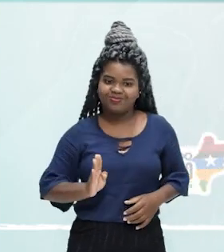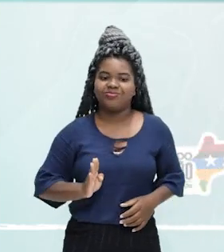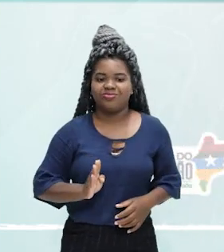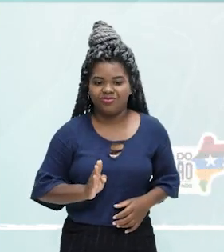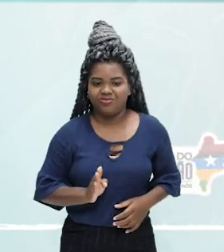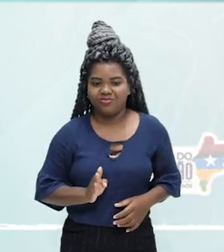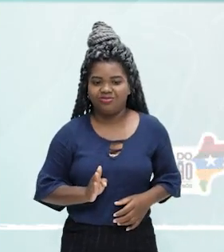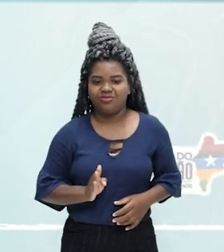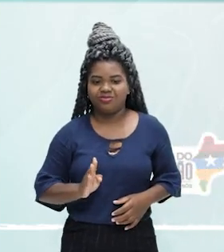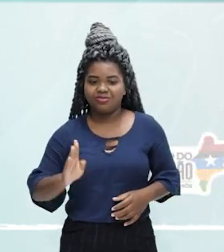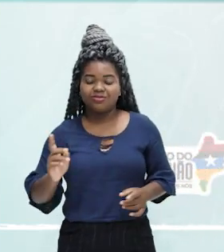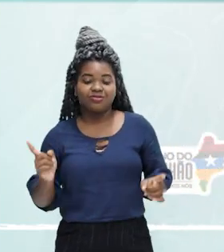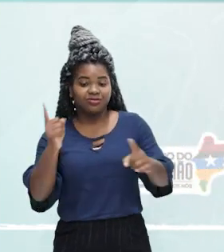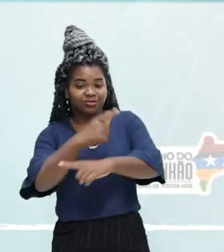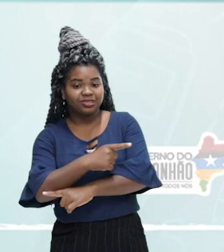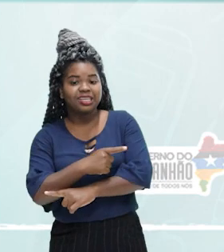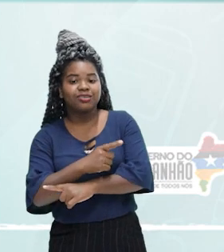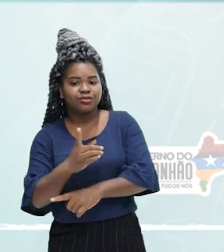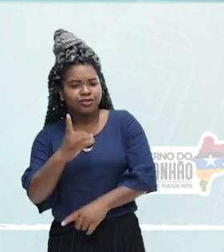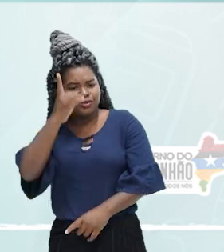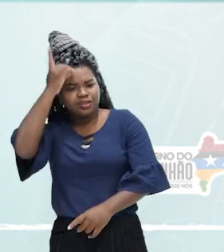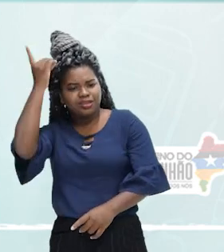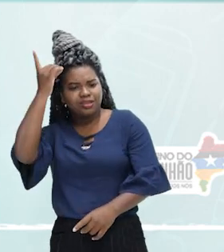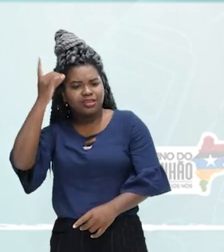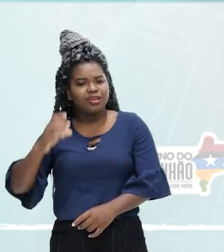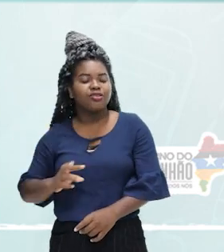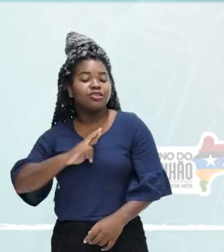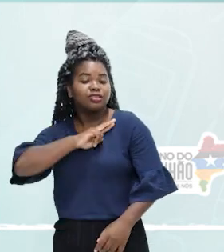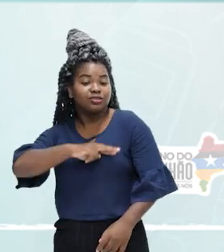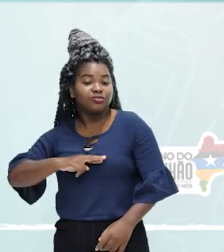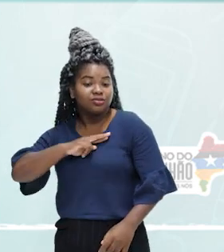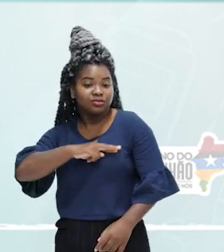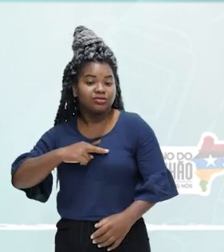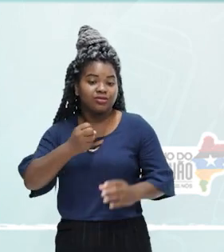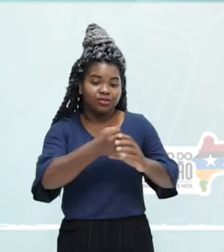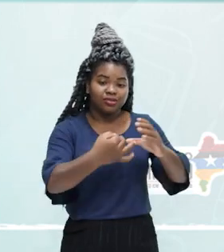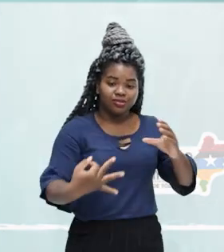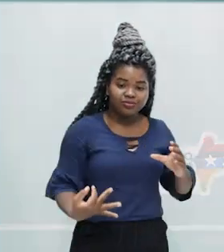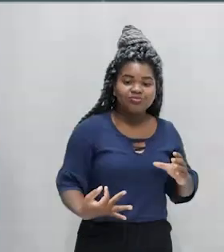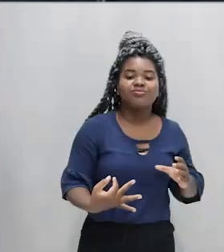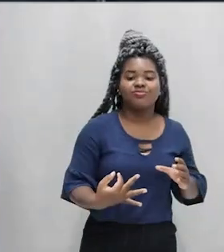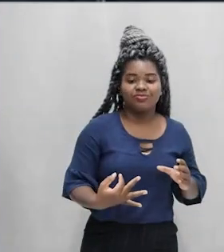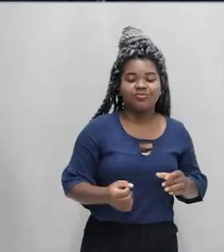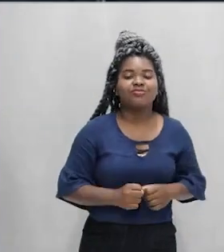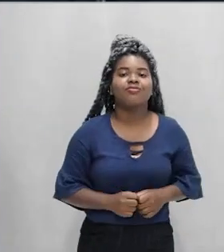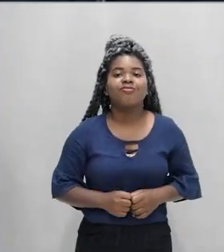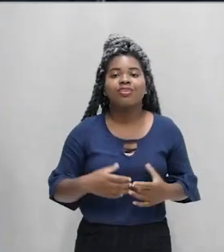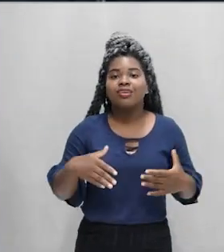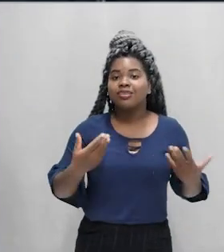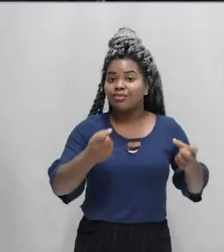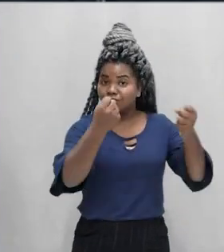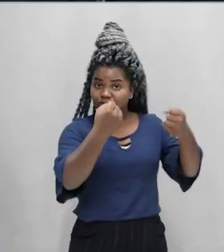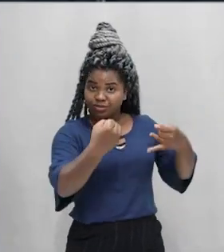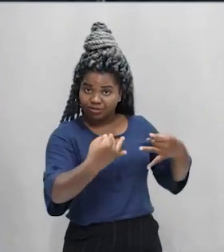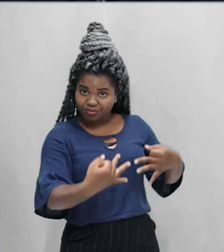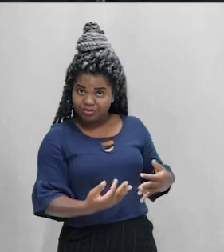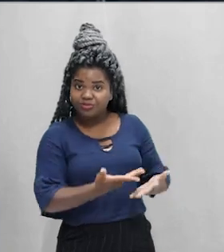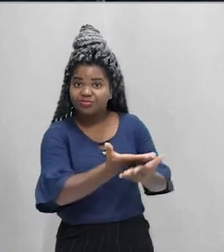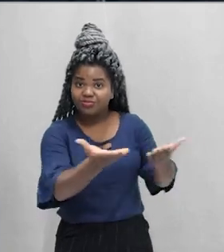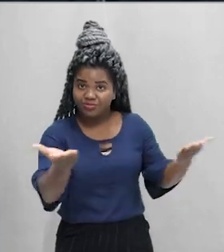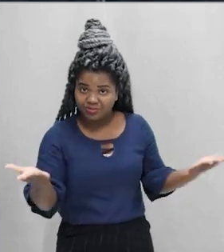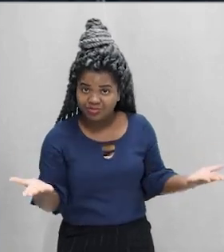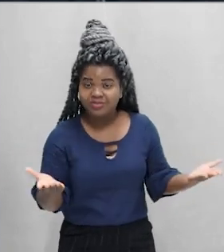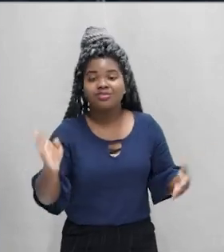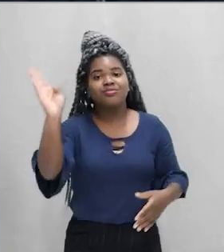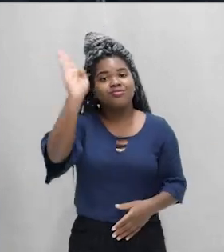pois nada que não pudesse ser visto, medido e examinado deveria ser atenção. Então, gente, aqui eu já estou me antecipando aqui falando